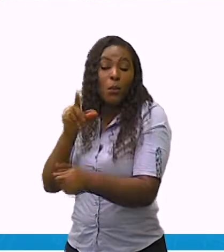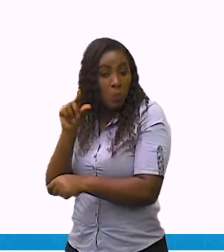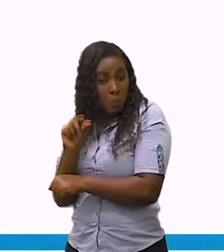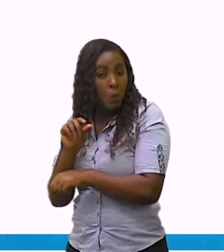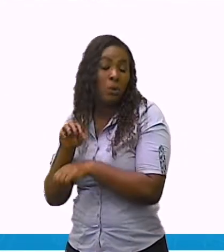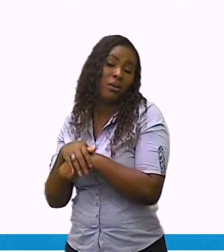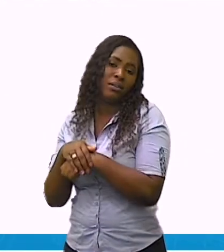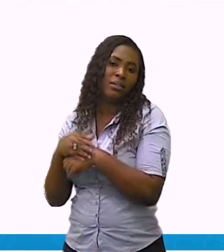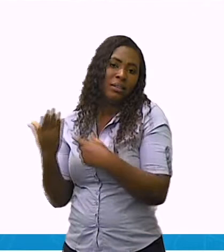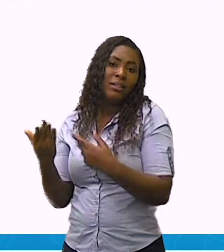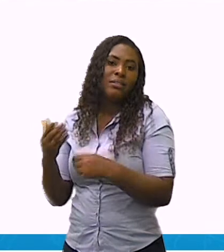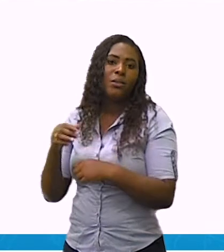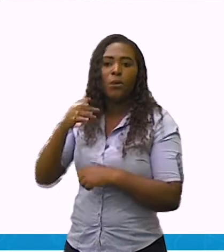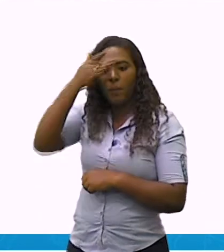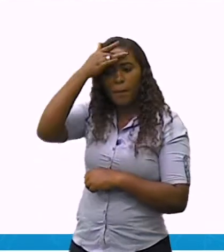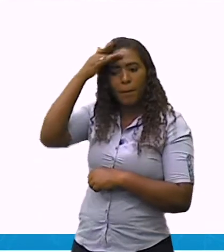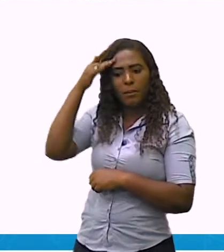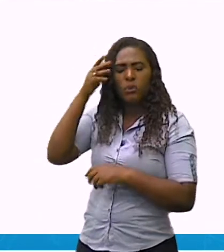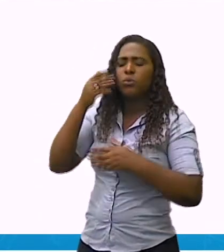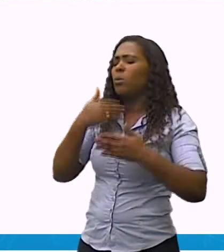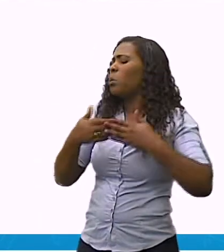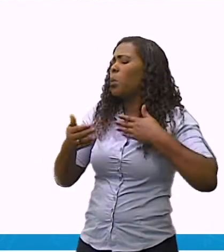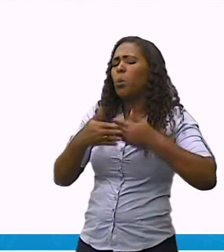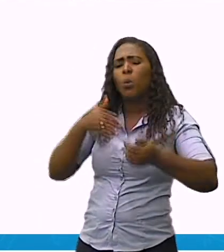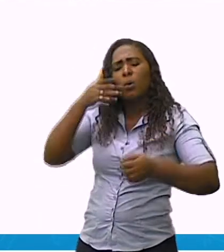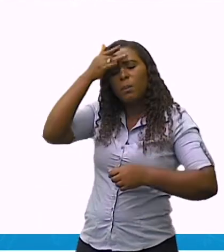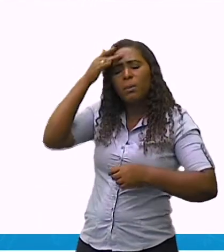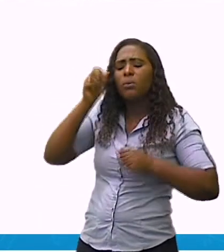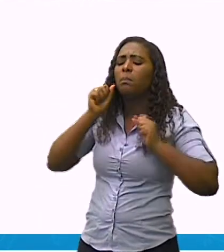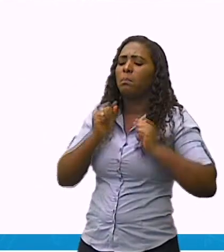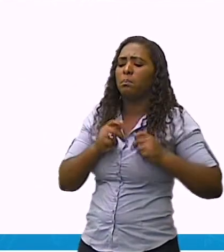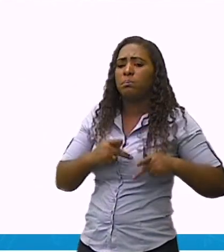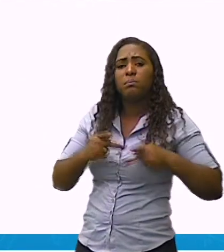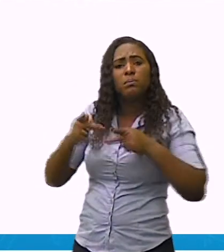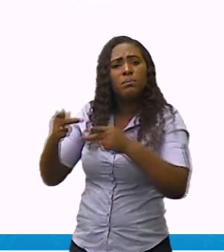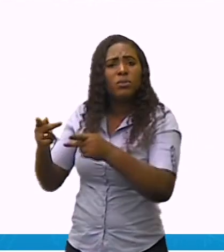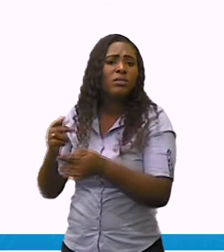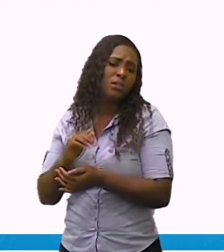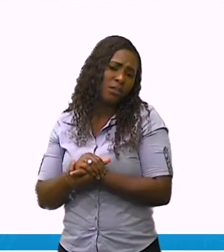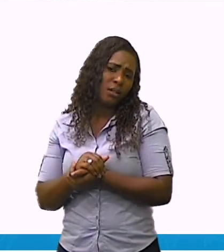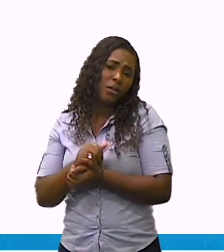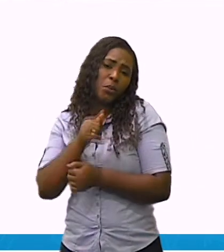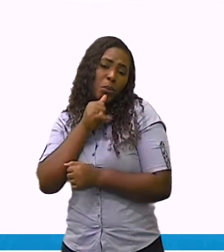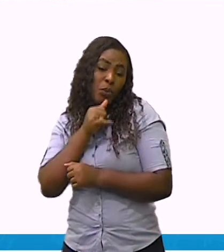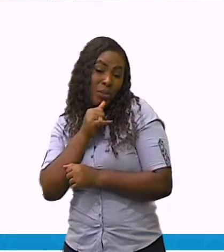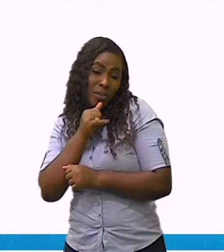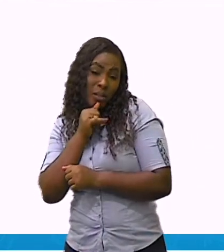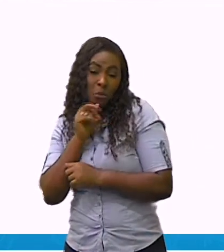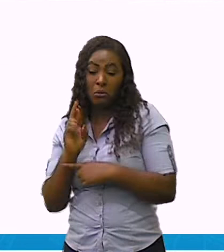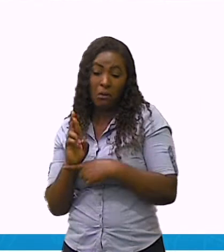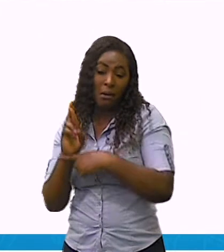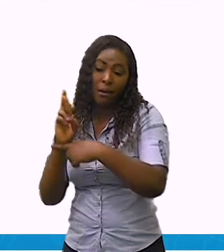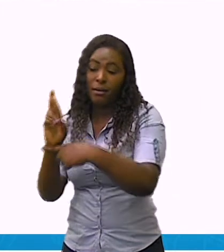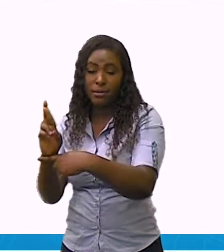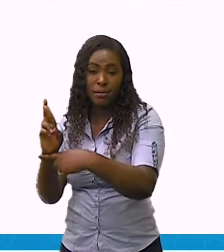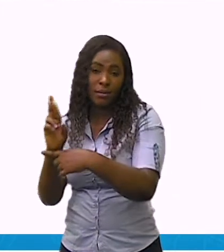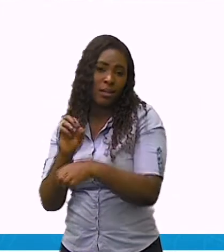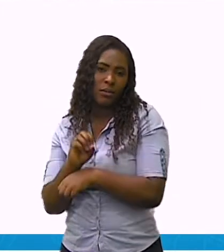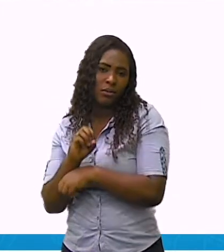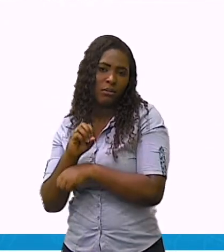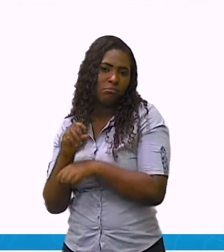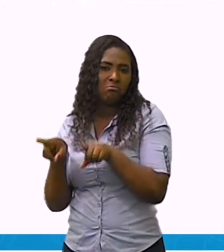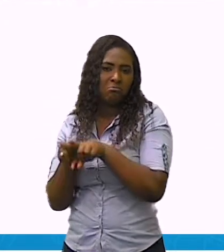aos cidadãos. Por exemplo, nós temos parques,